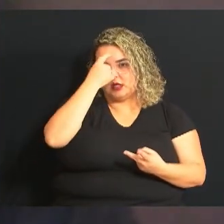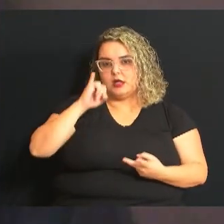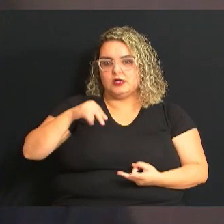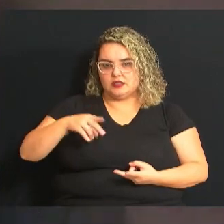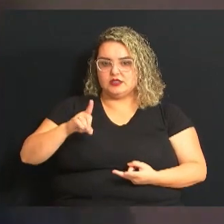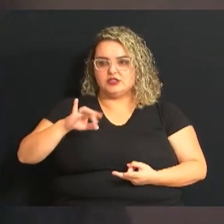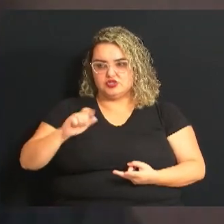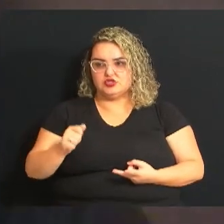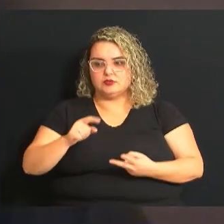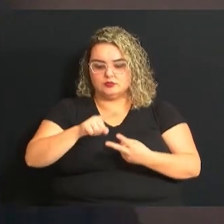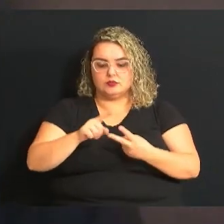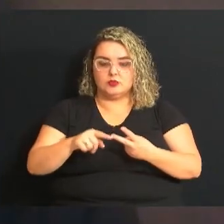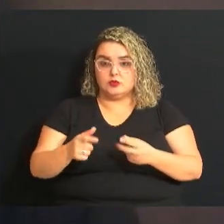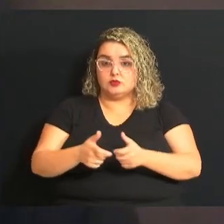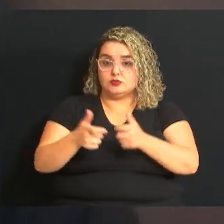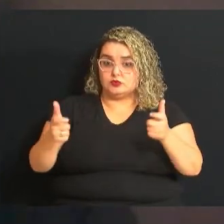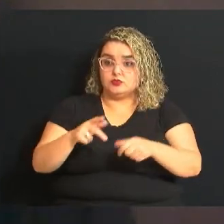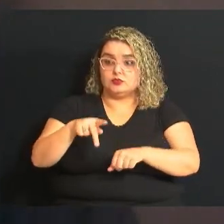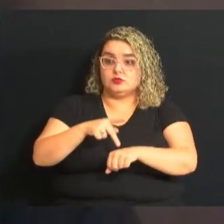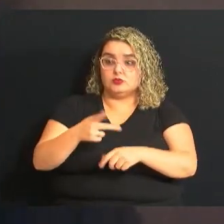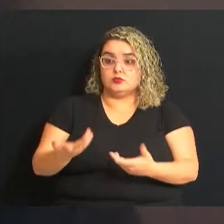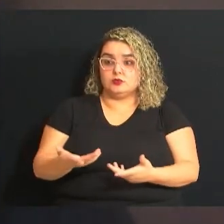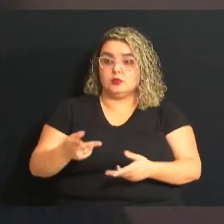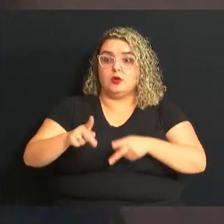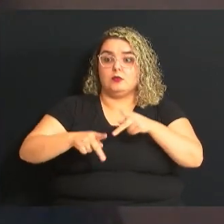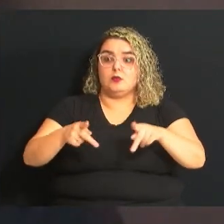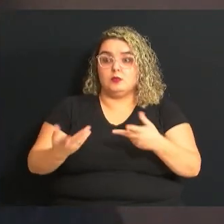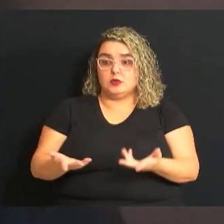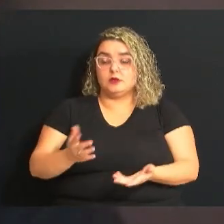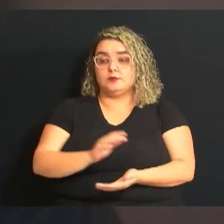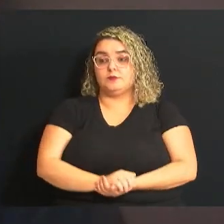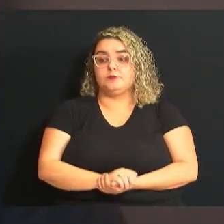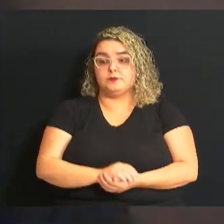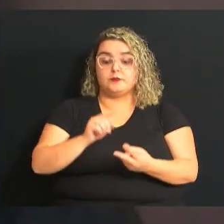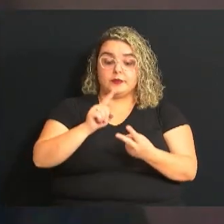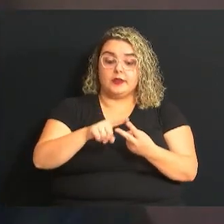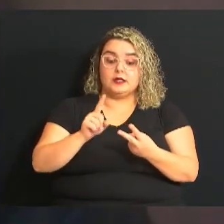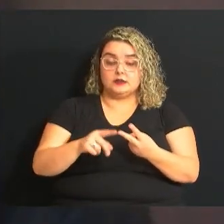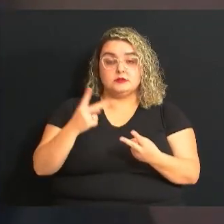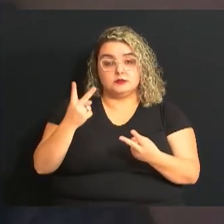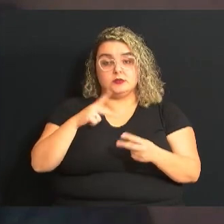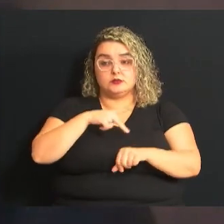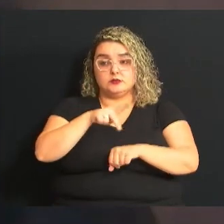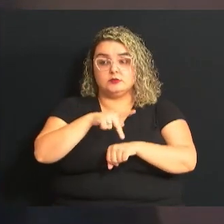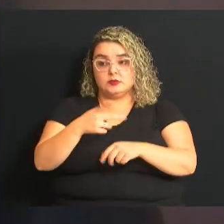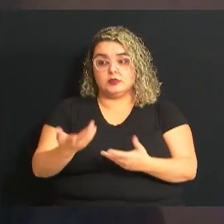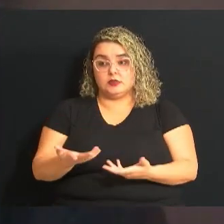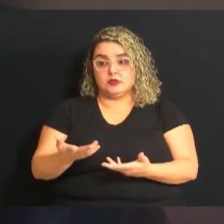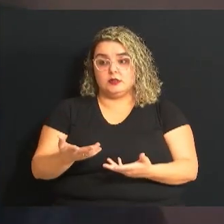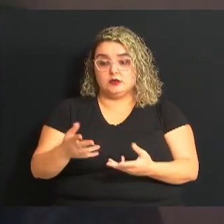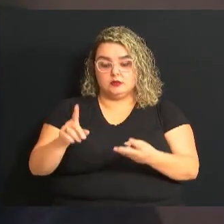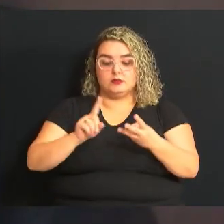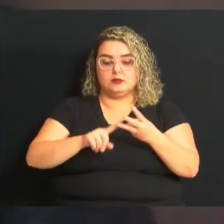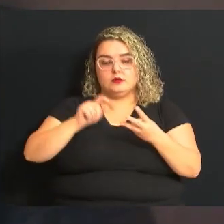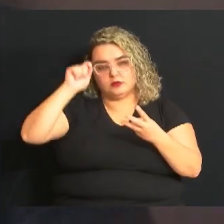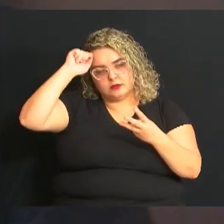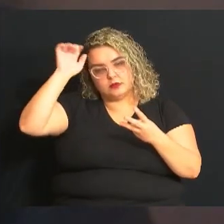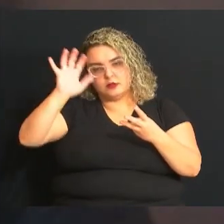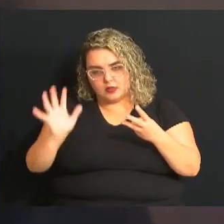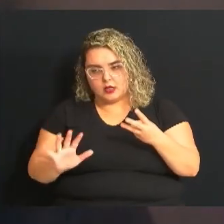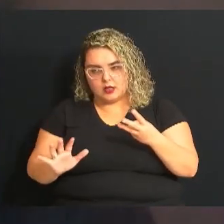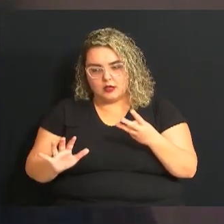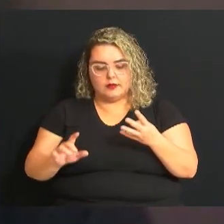e talvez o principal deles, crítico. Se a gente quer um aluno crítico, a gente